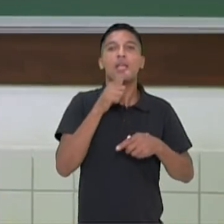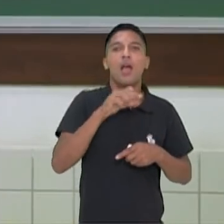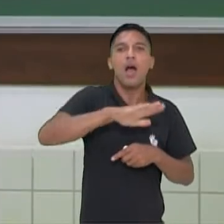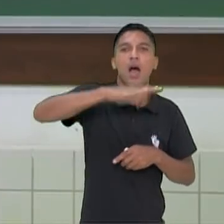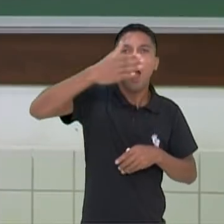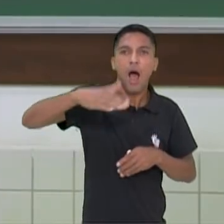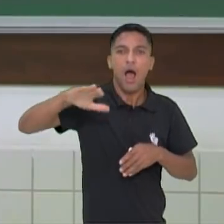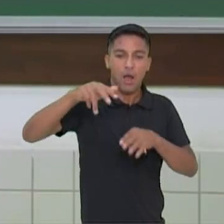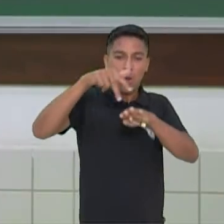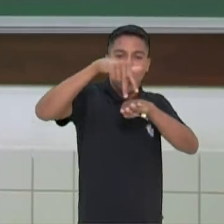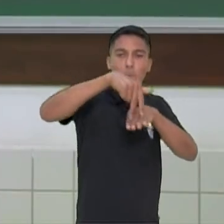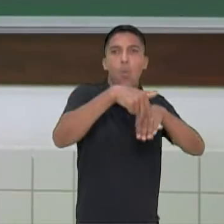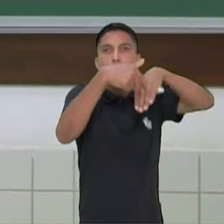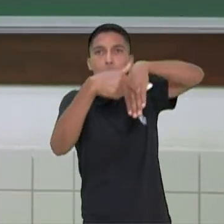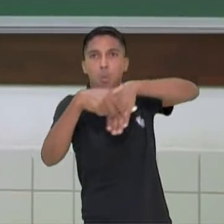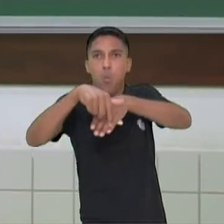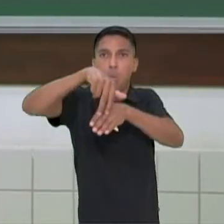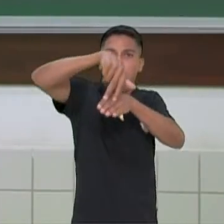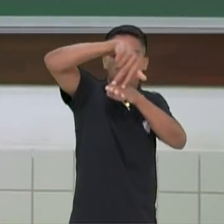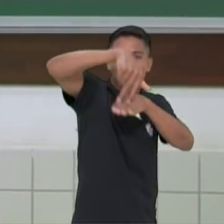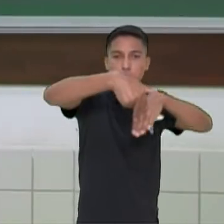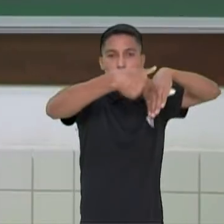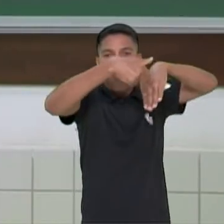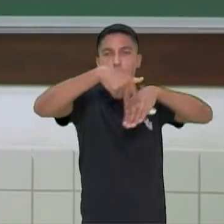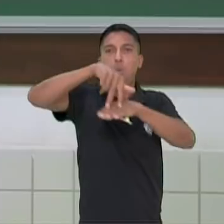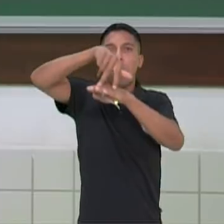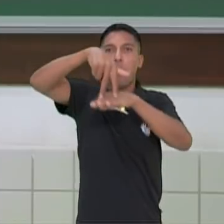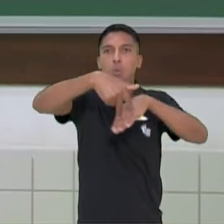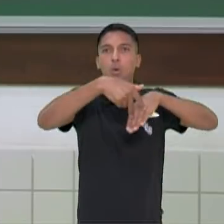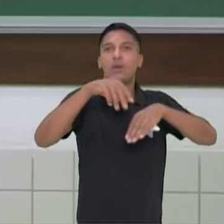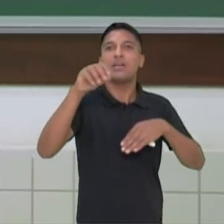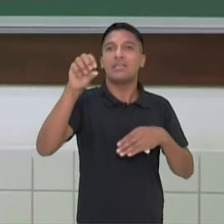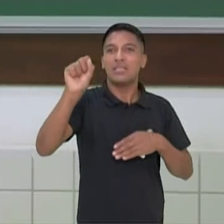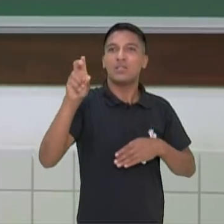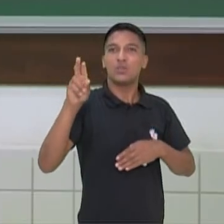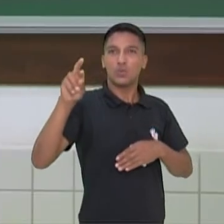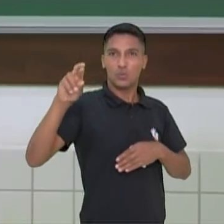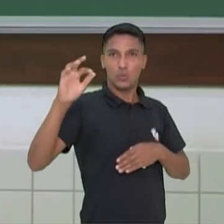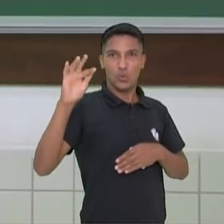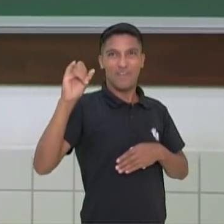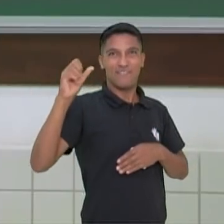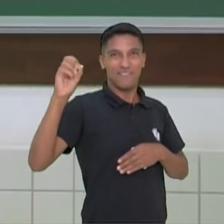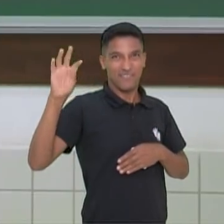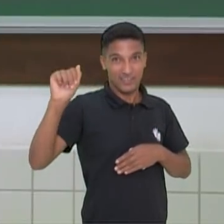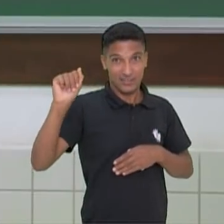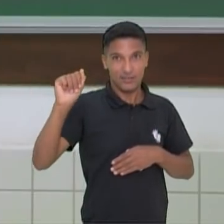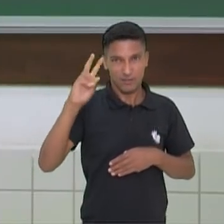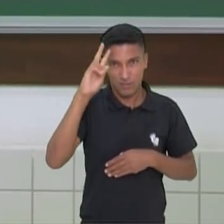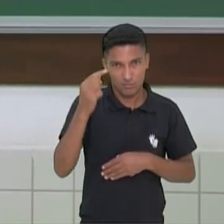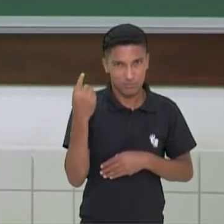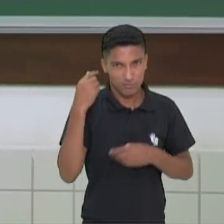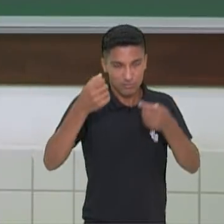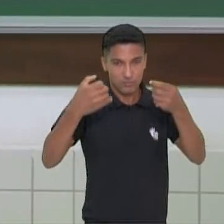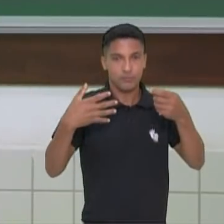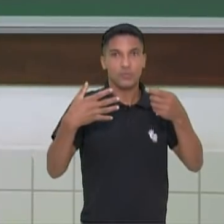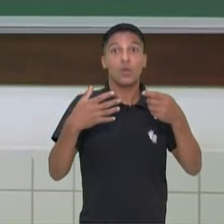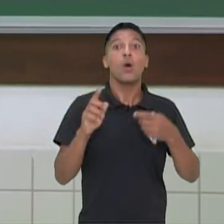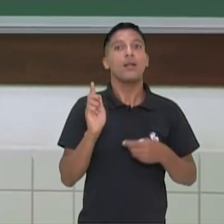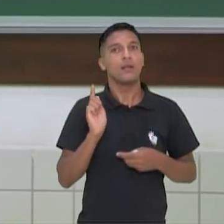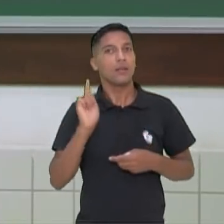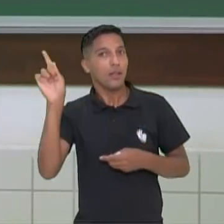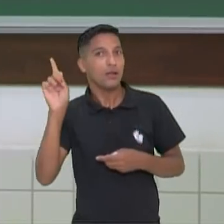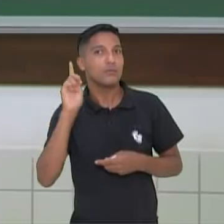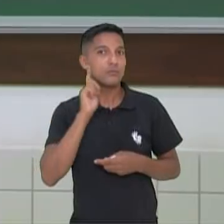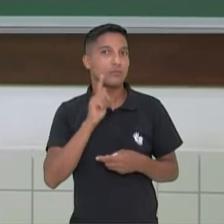isso? Na Califórnia, né, nos Estados Unidos, as piscinas são diferentes das nossas piscinas aqui no